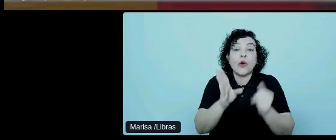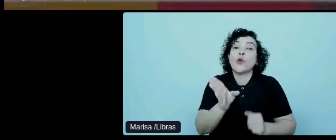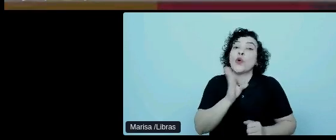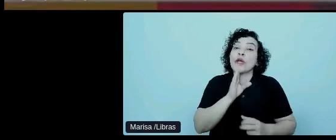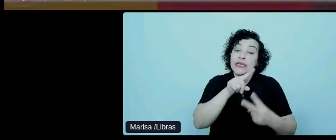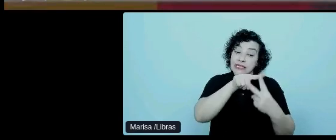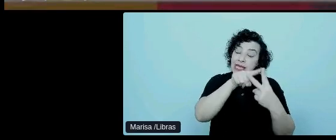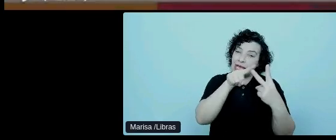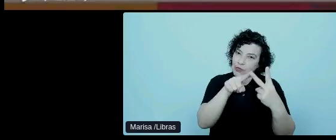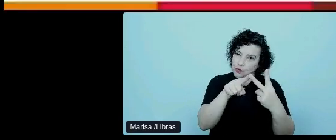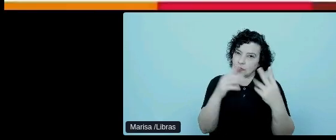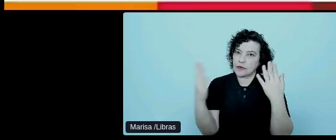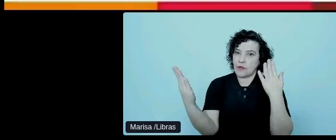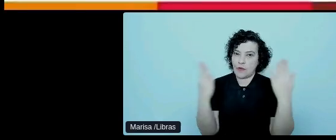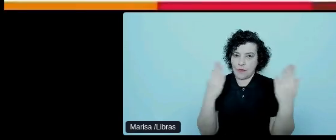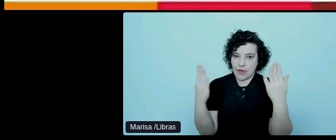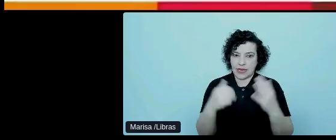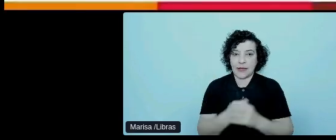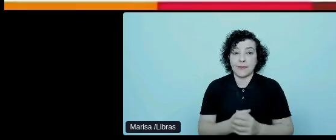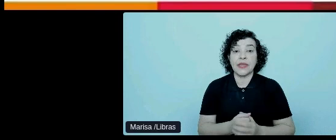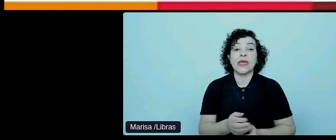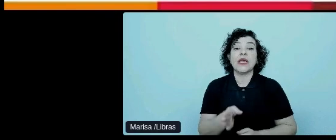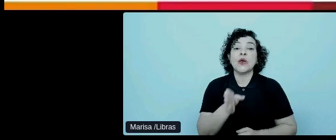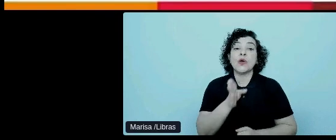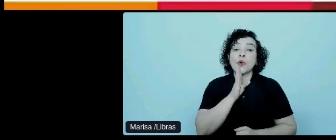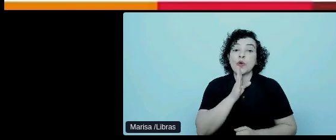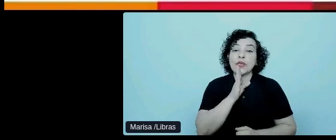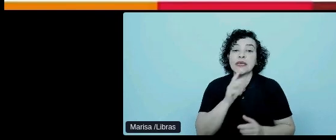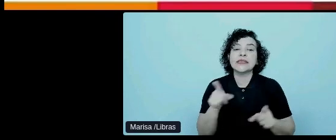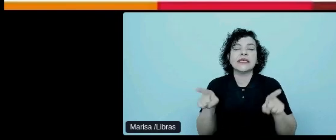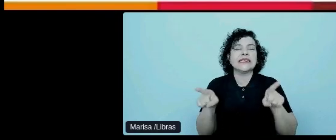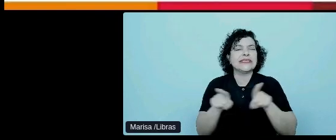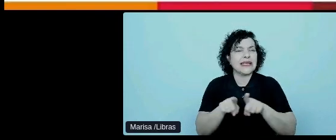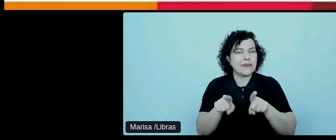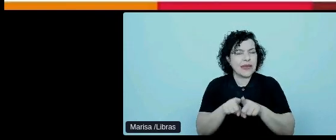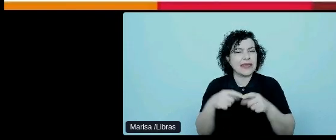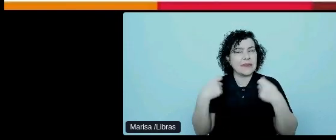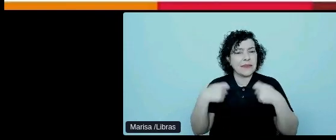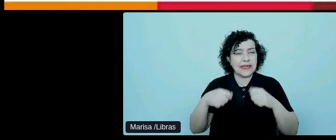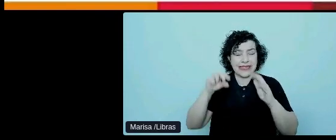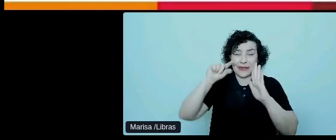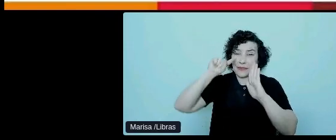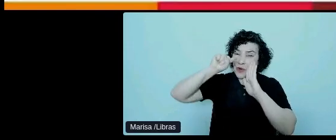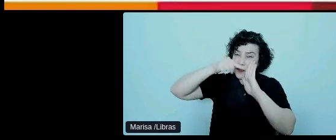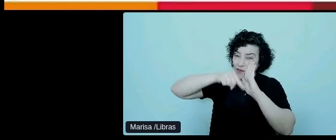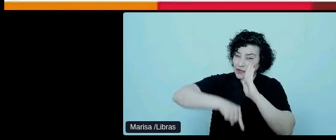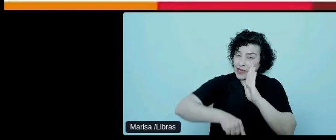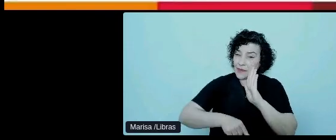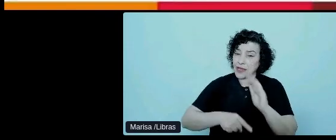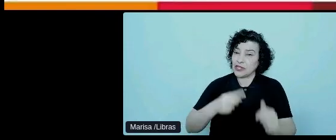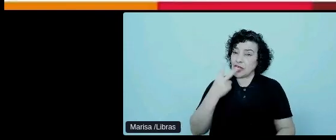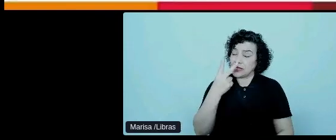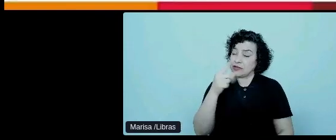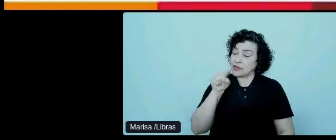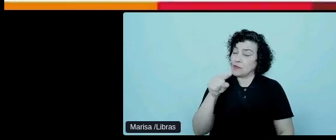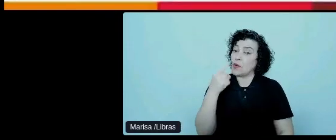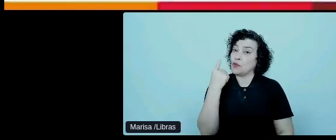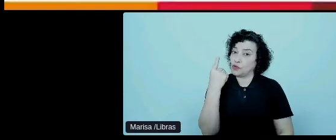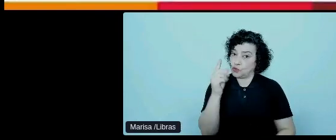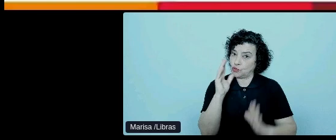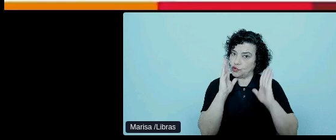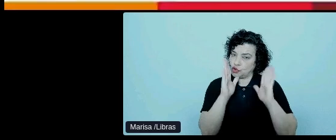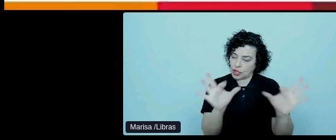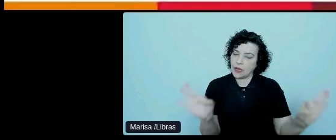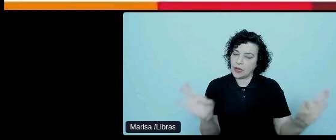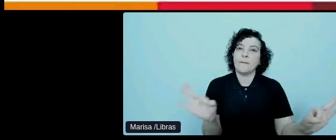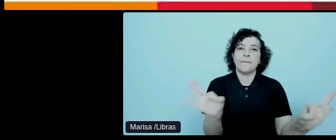duas, conhecemos a diferença, conheça profundamente a 2.1, que é a que está válida hoje, que está